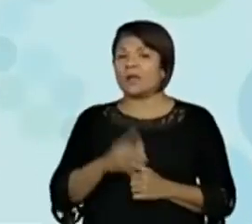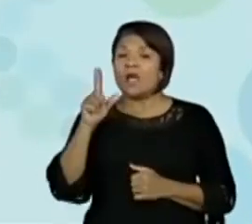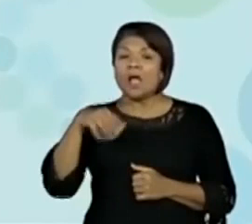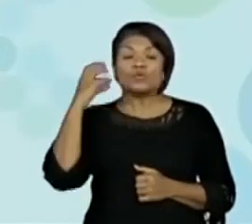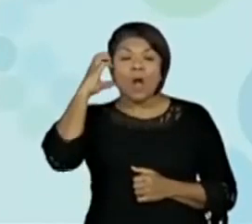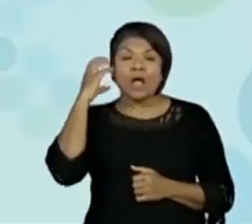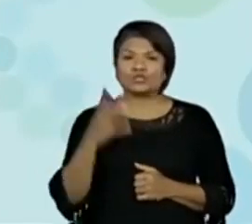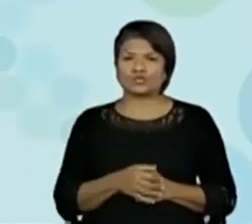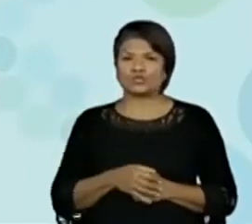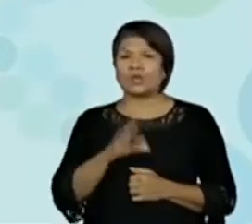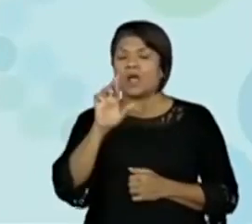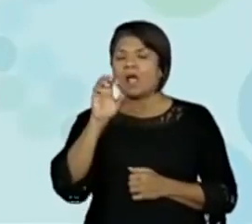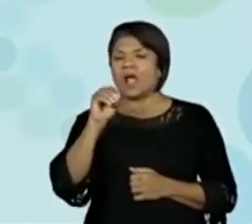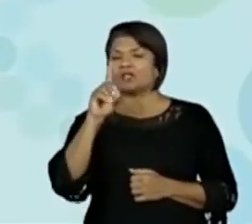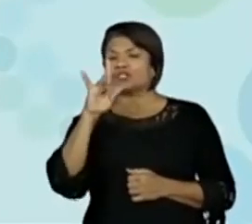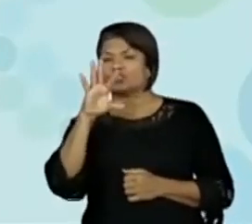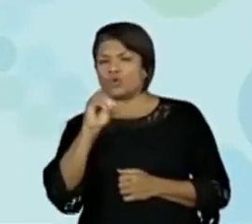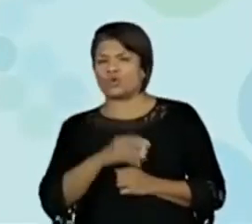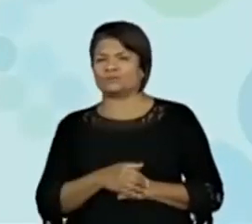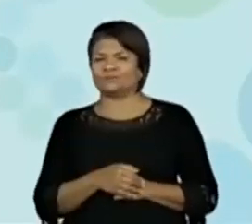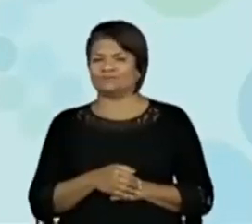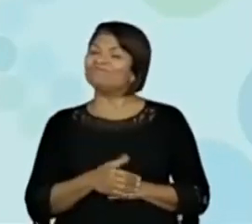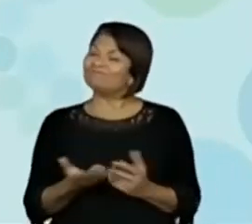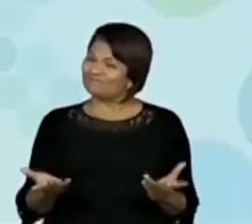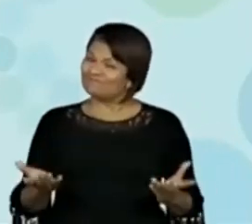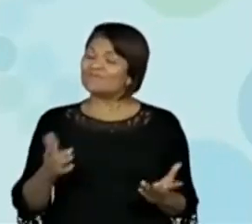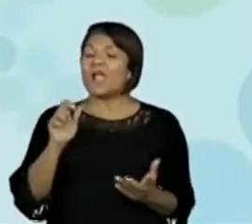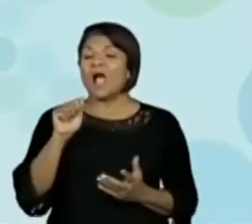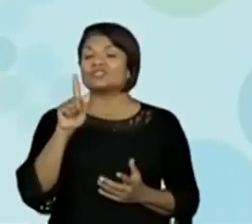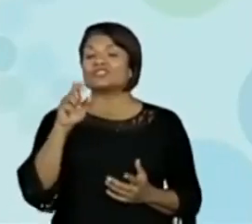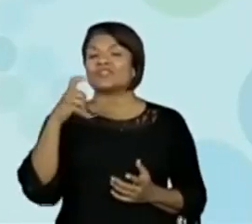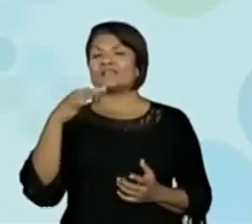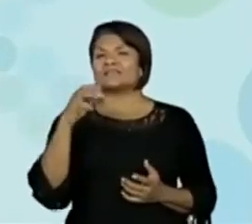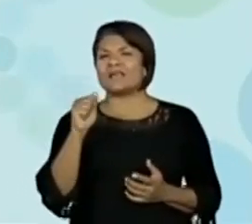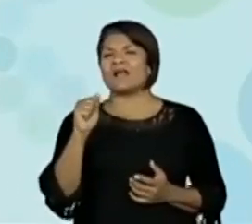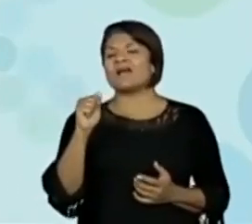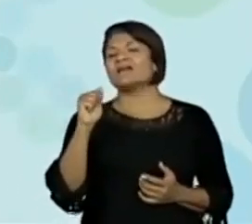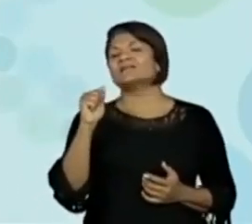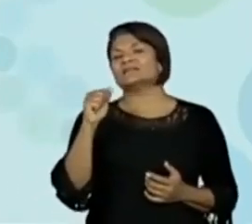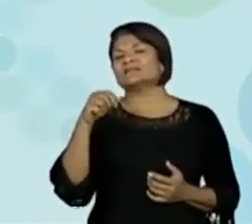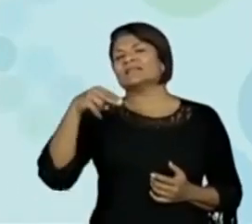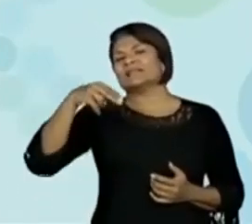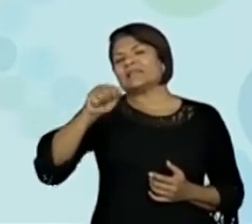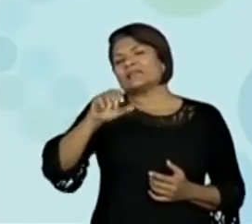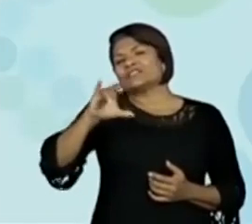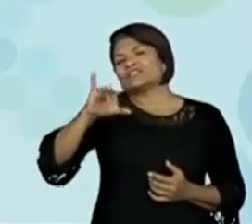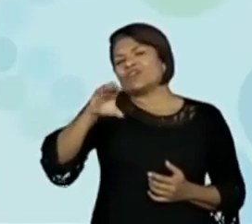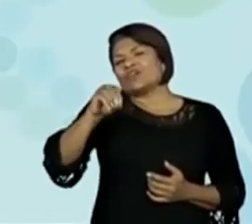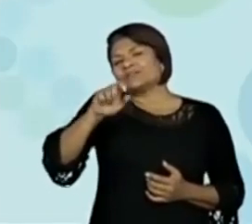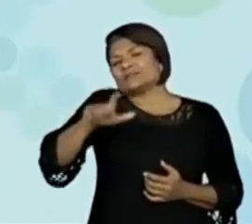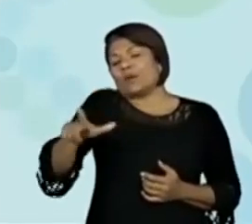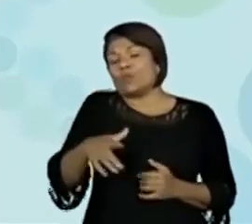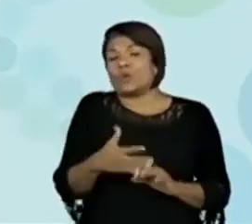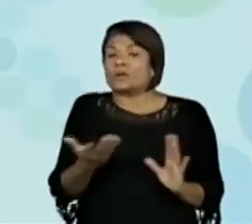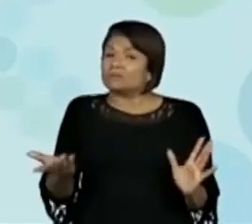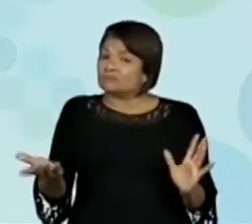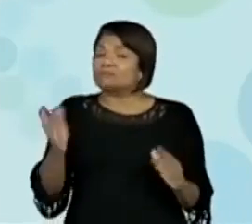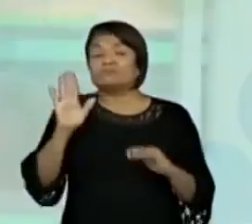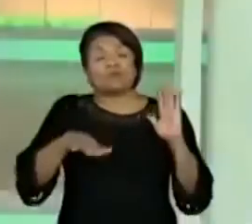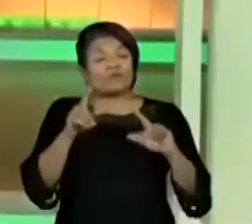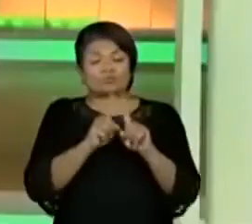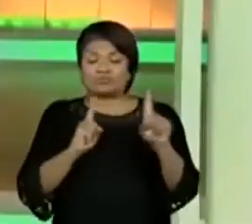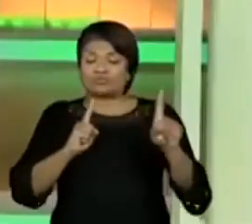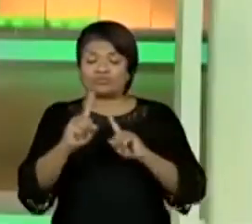da situação em que o nosso país está vivendo. Talvez se a gente não estivesse vivendo nessa condição, a gente estaria em outro movimento.